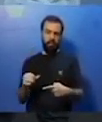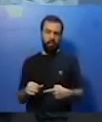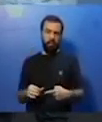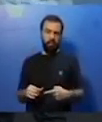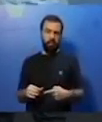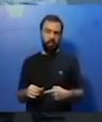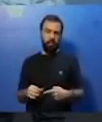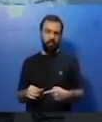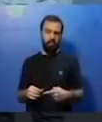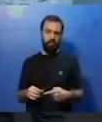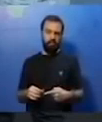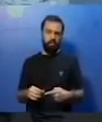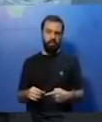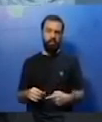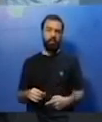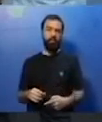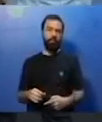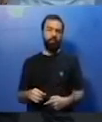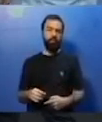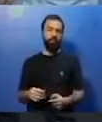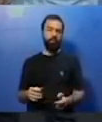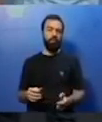O numerador é o número de cima da fração.